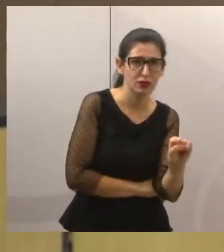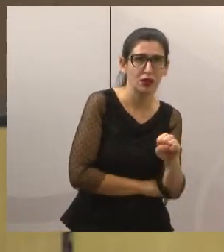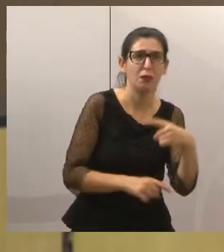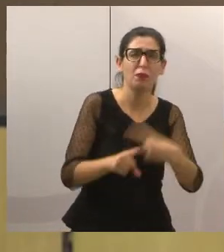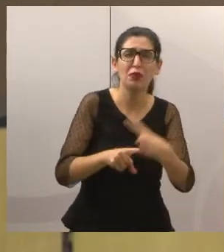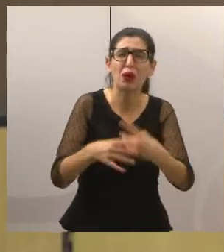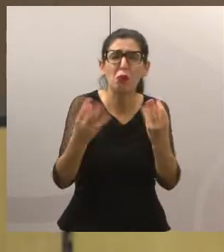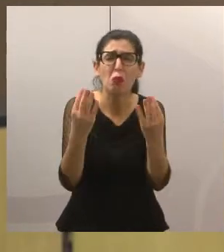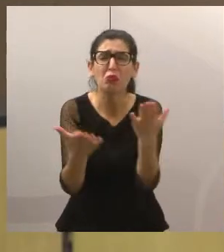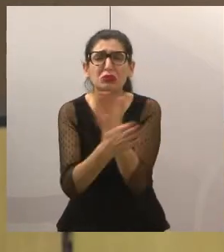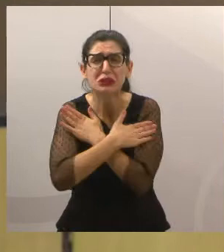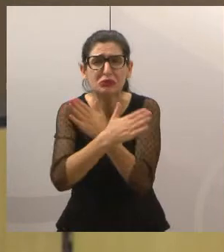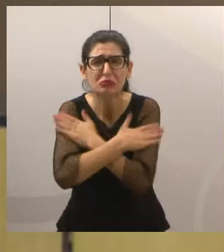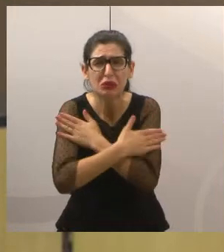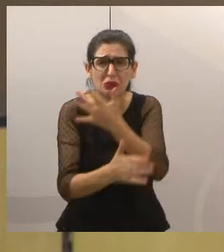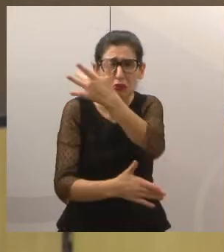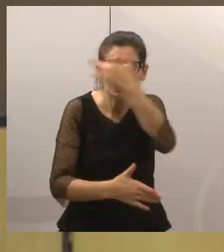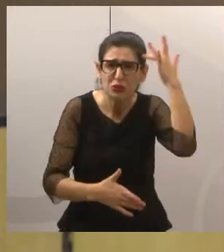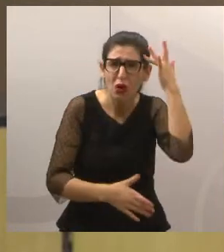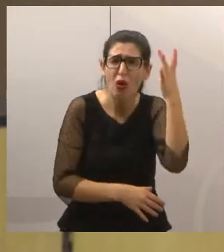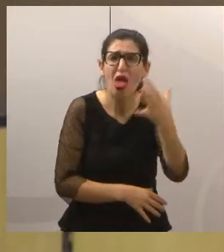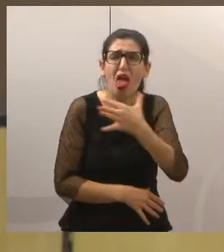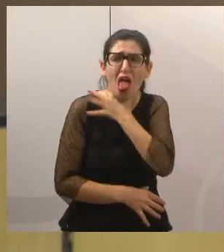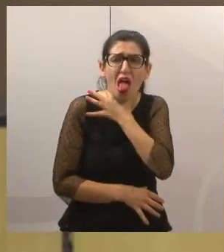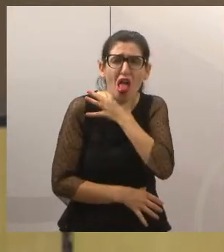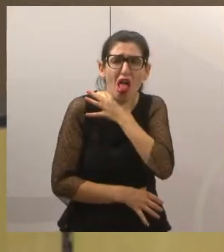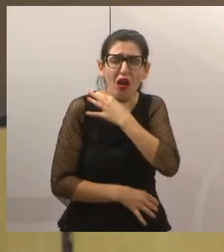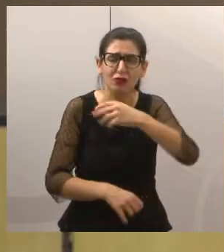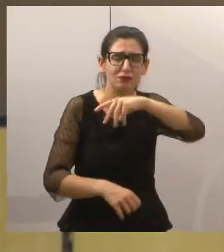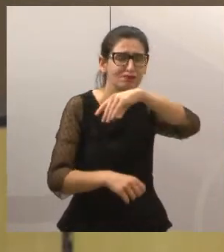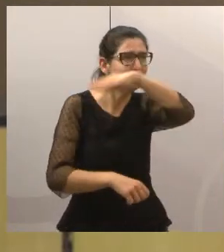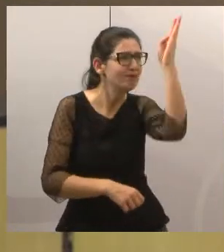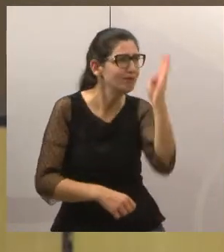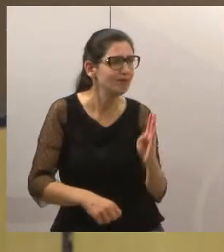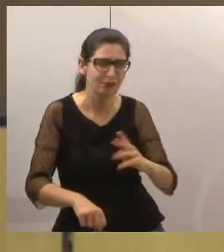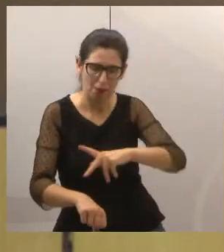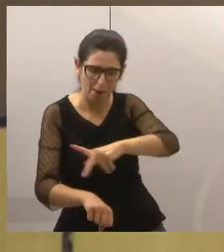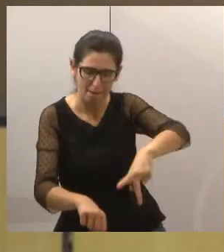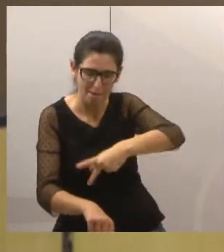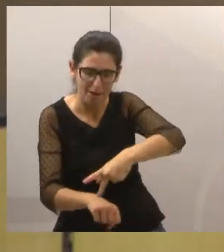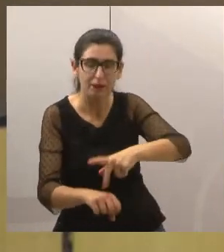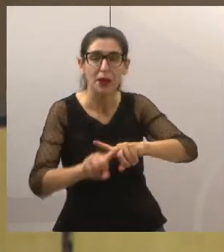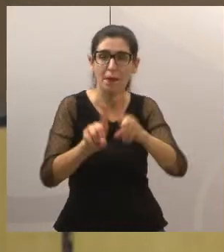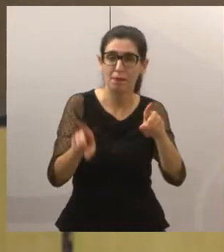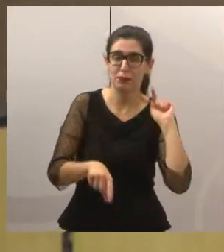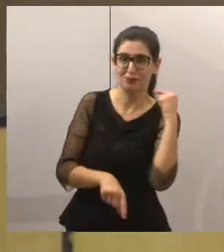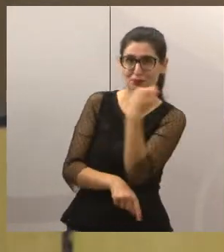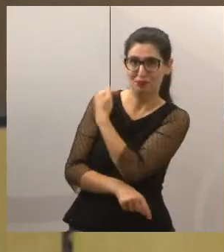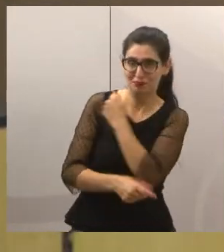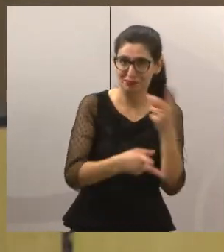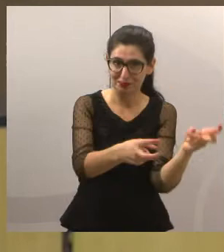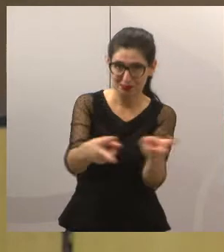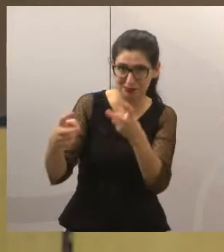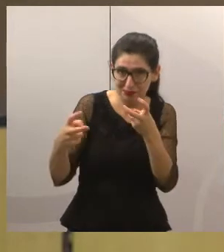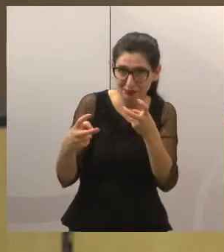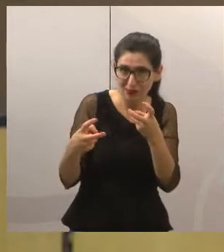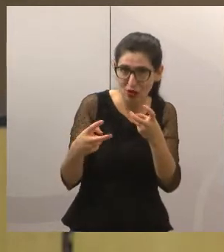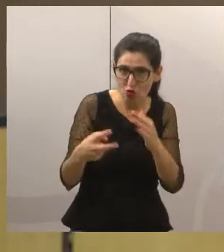crise econômica, mas mesmo assim, a gente percebe no orçamento